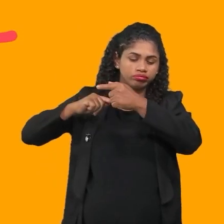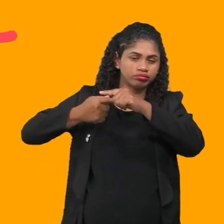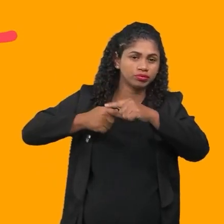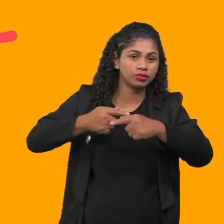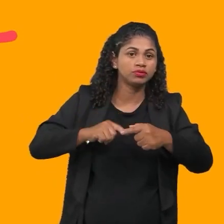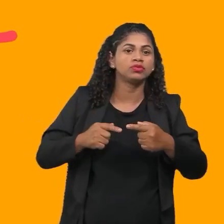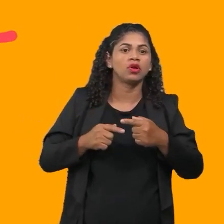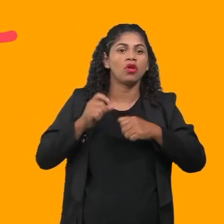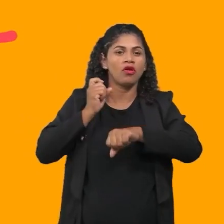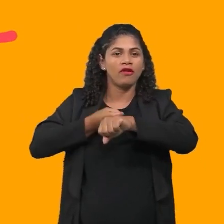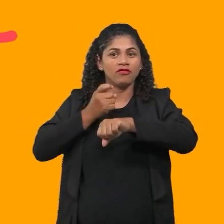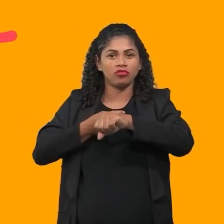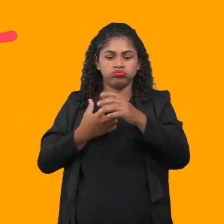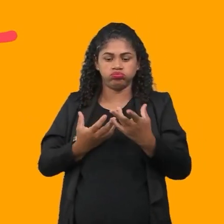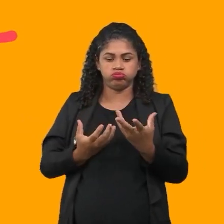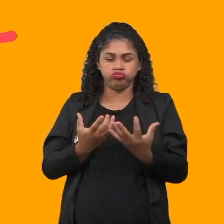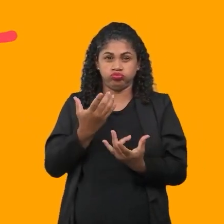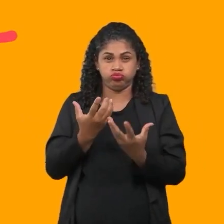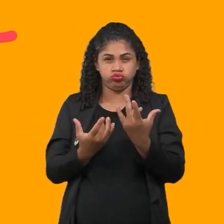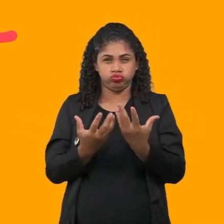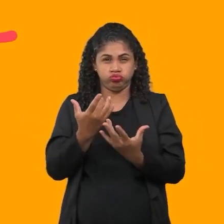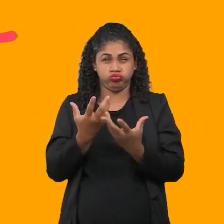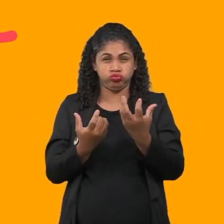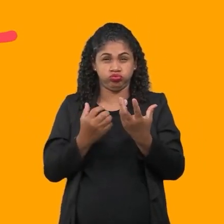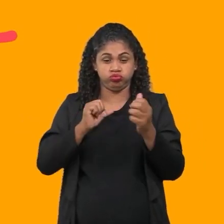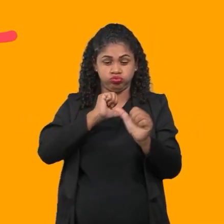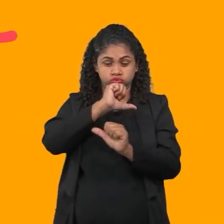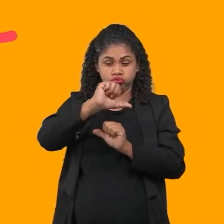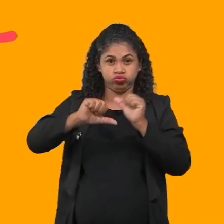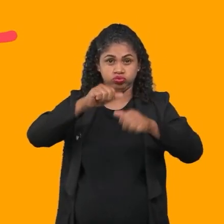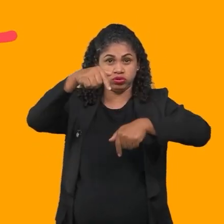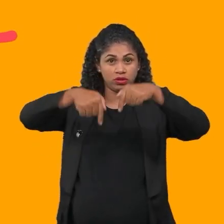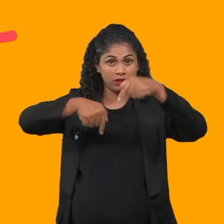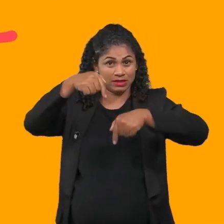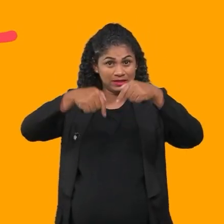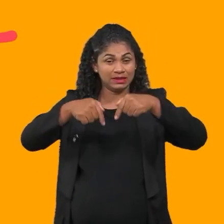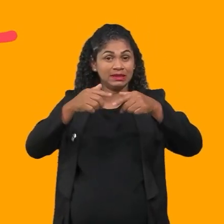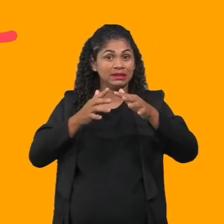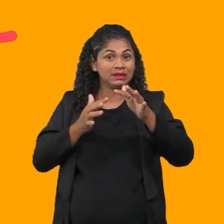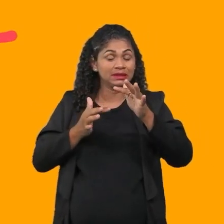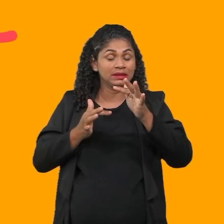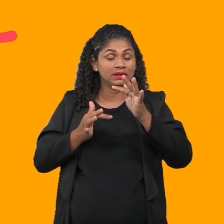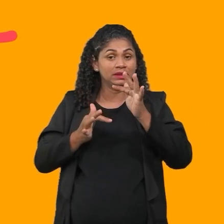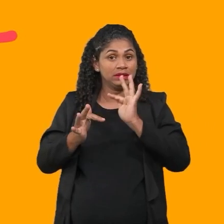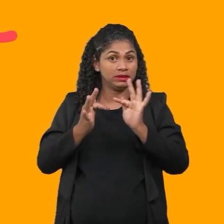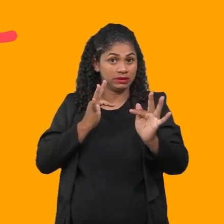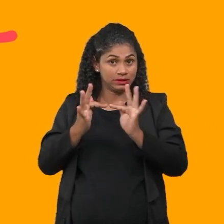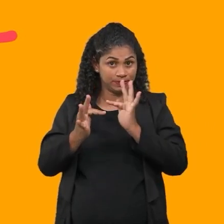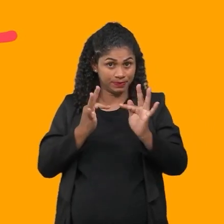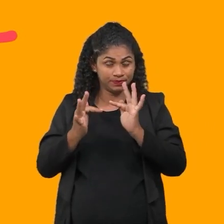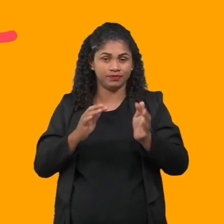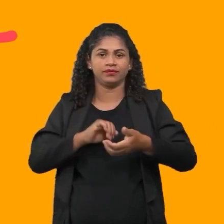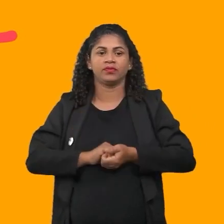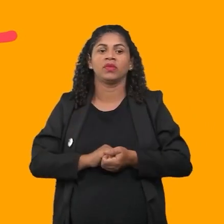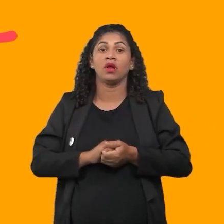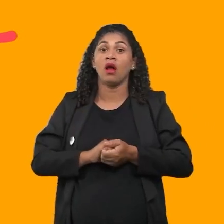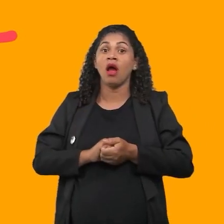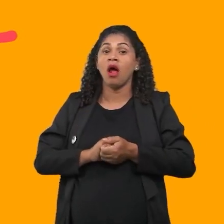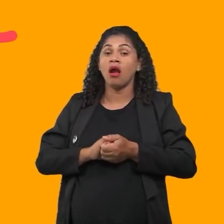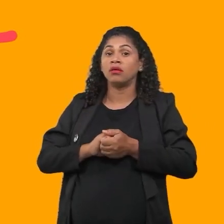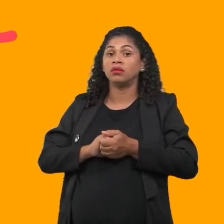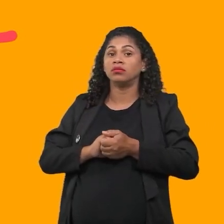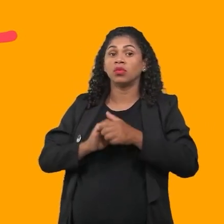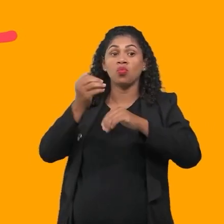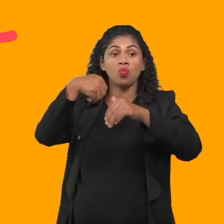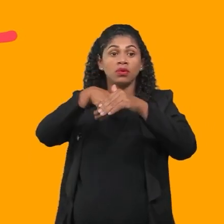fundição do ferro e do bronze, né, que seriam as transformações químicas e físicas, a conservação ali de alimentos, né, como a secagem